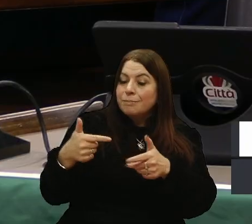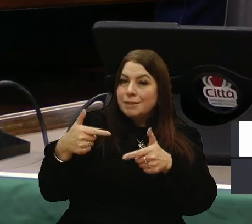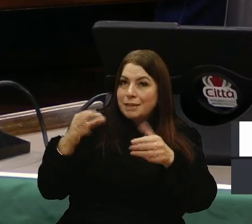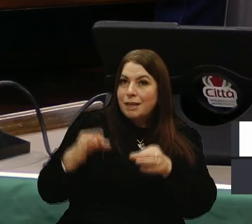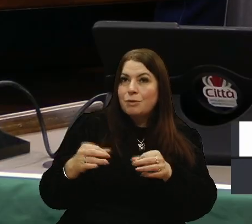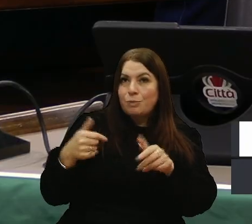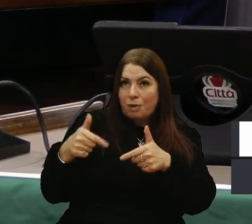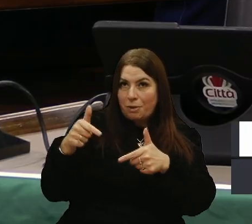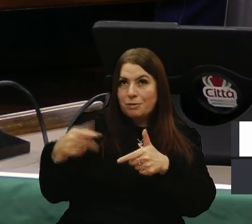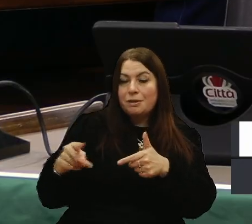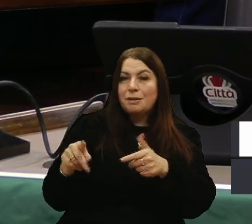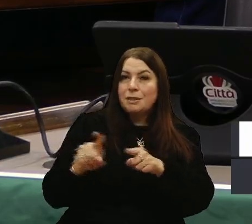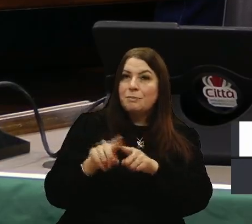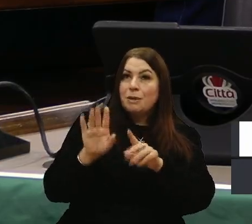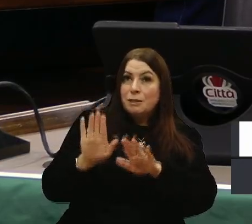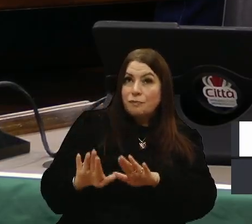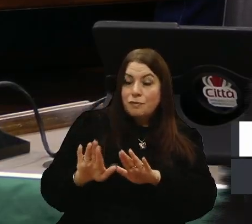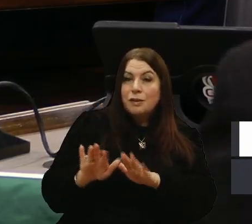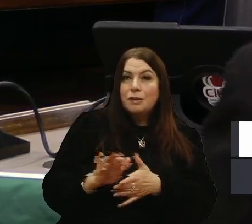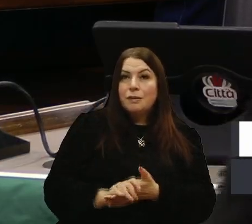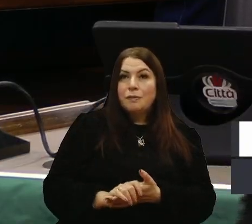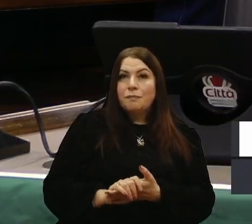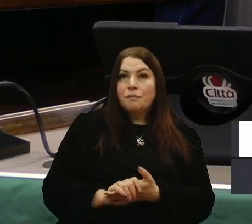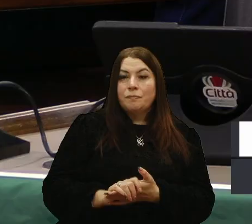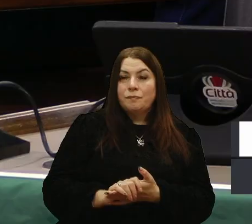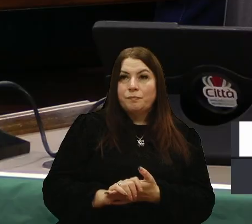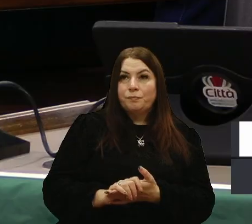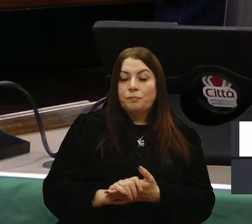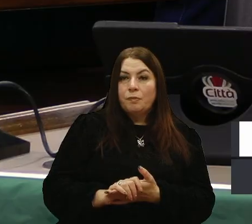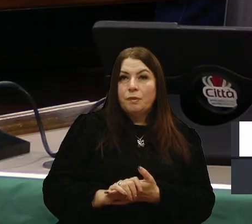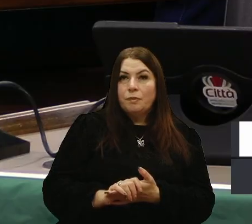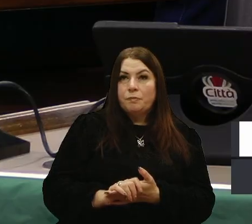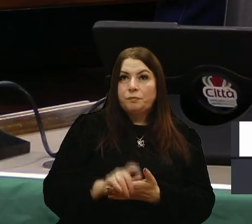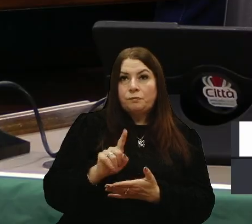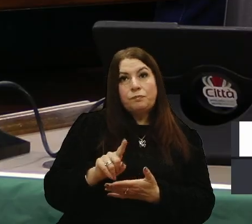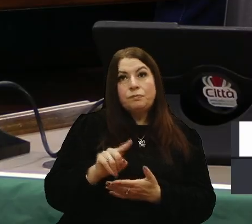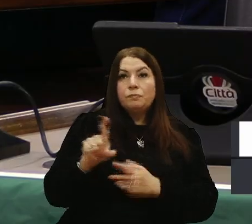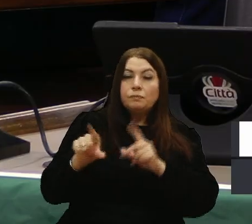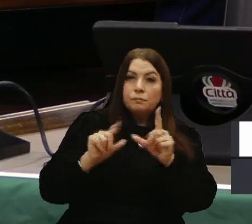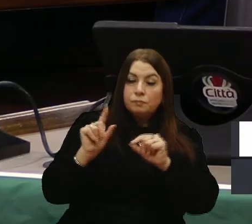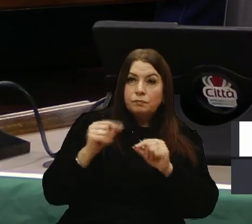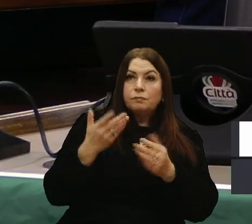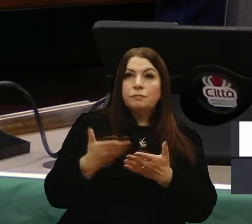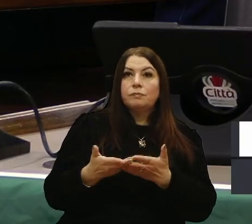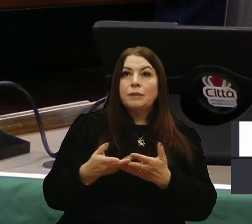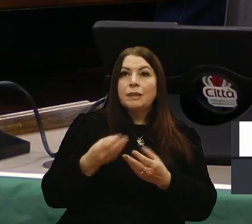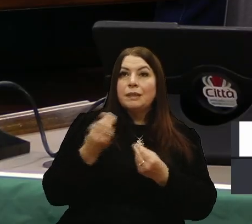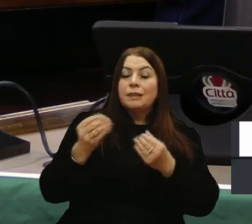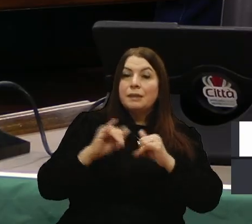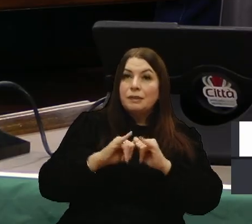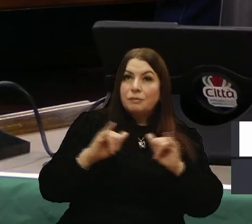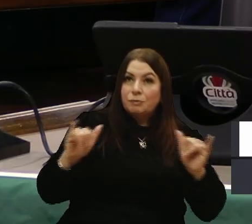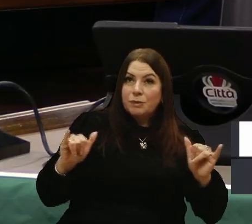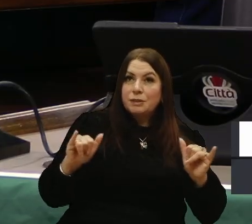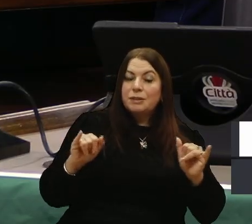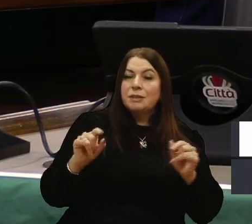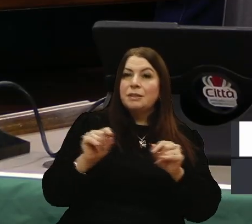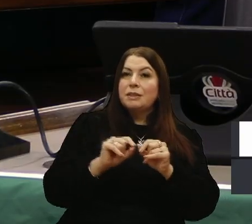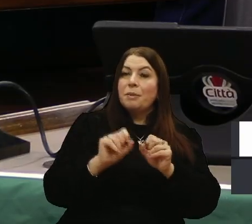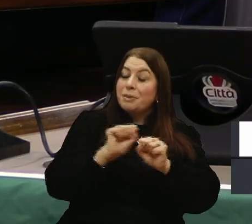agricultores para que realmente eles fiquem. E uma das alternativas é dar informações,